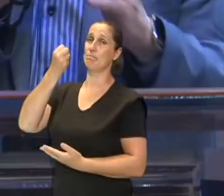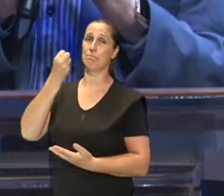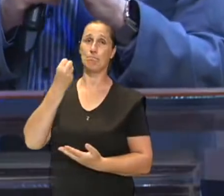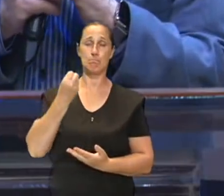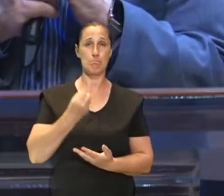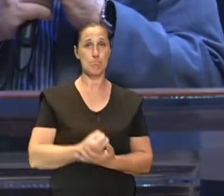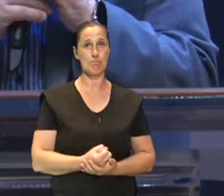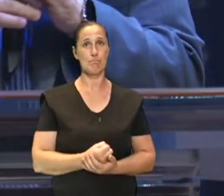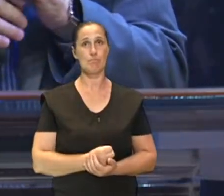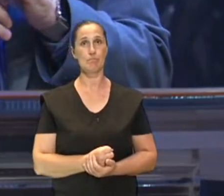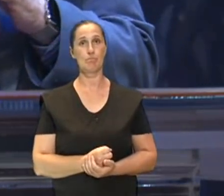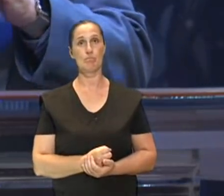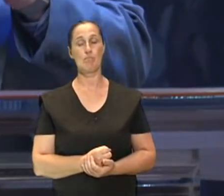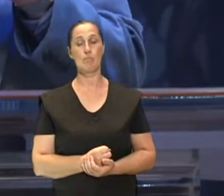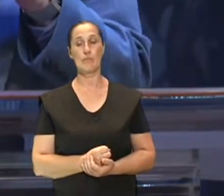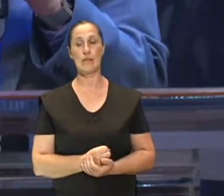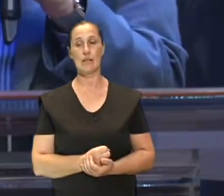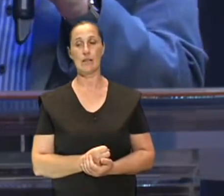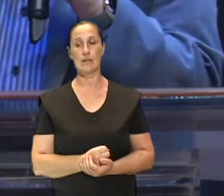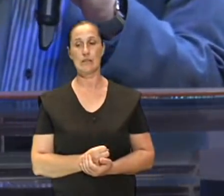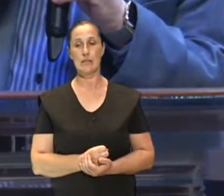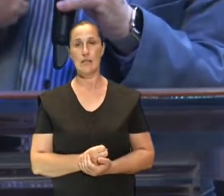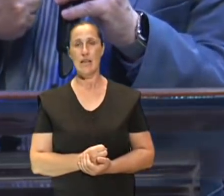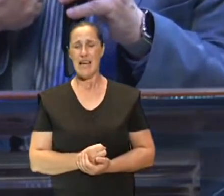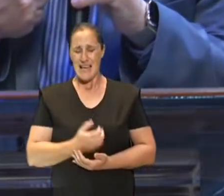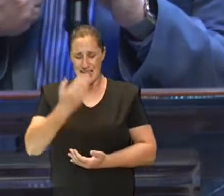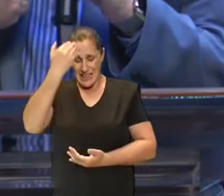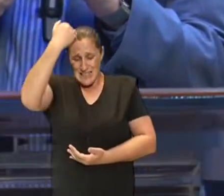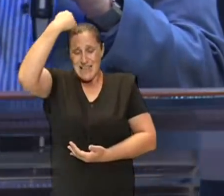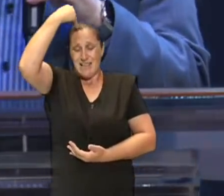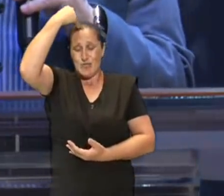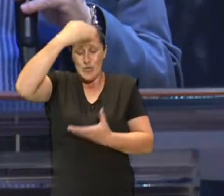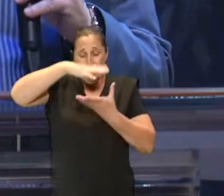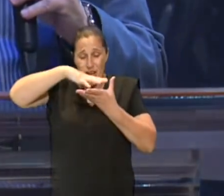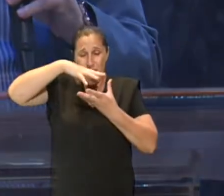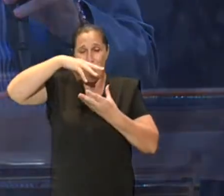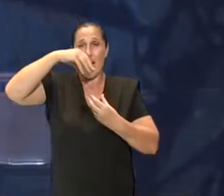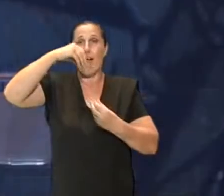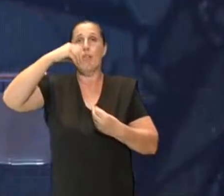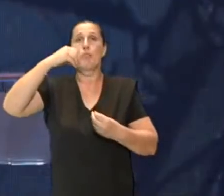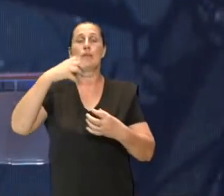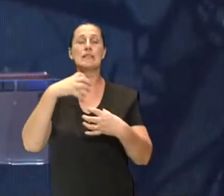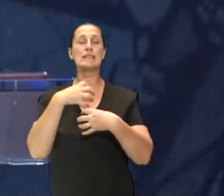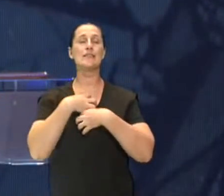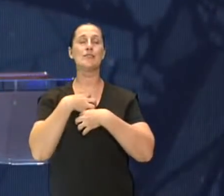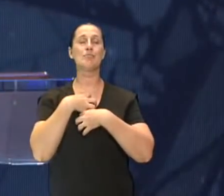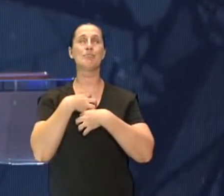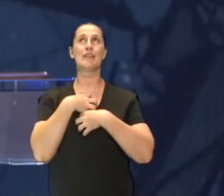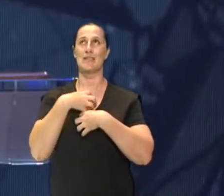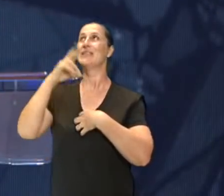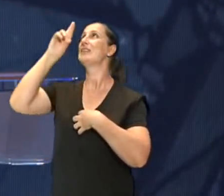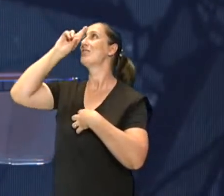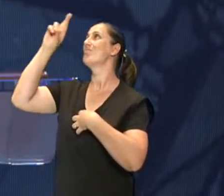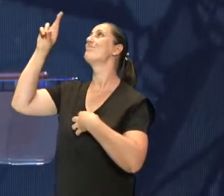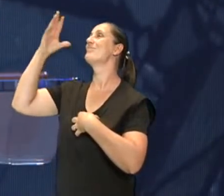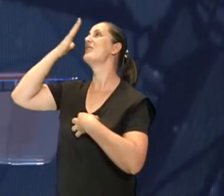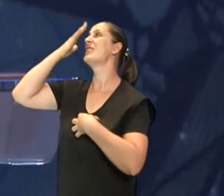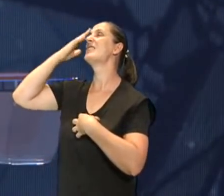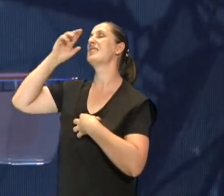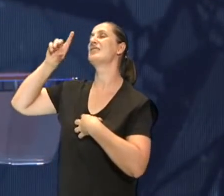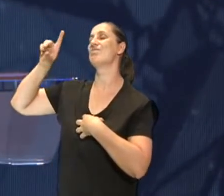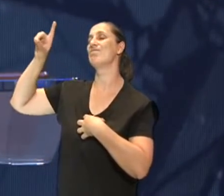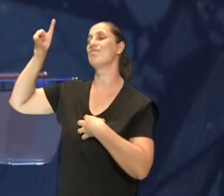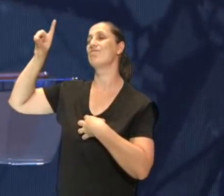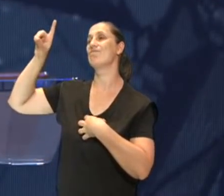E o pior é que lá dentro da alma, ele tinha um sentimento: Senhor, eu sei que foi o Senhor que fez